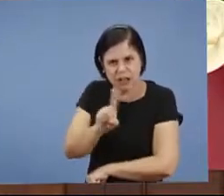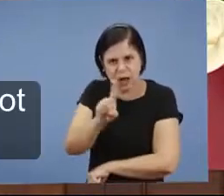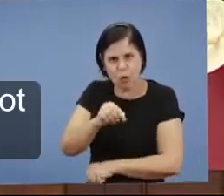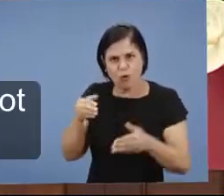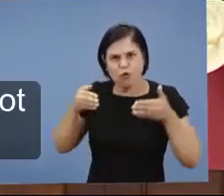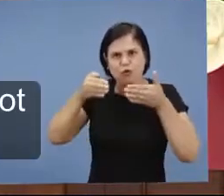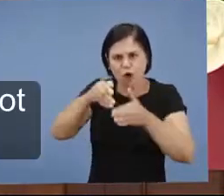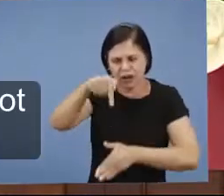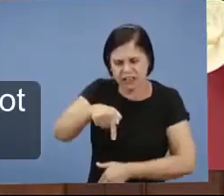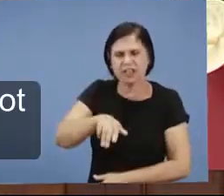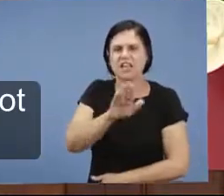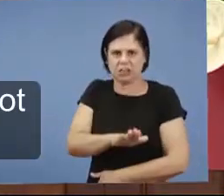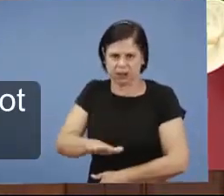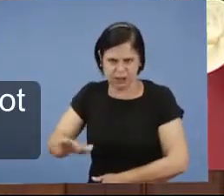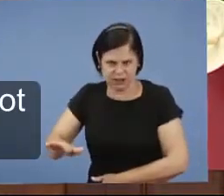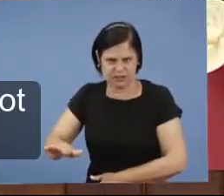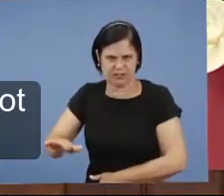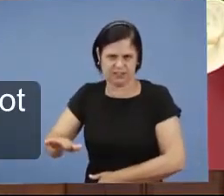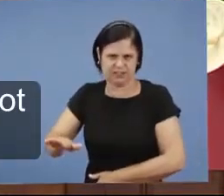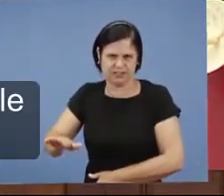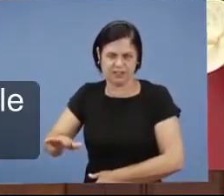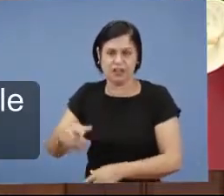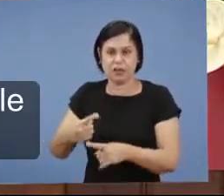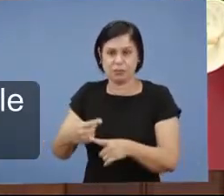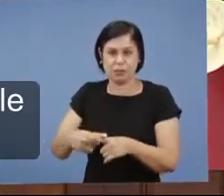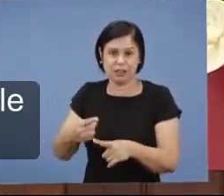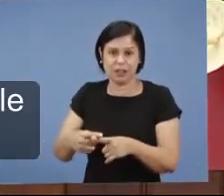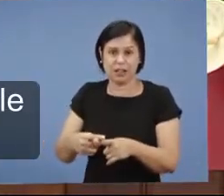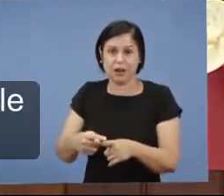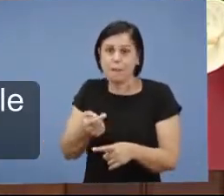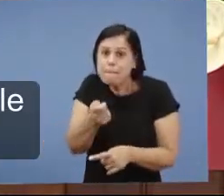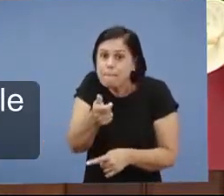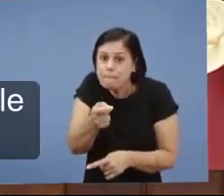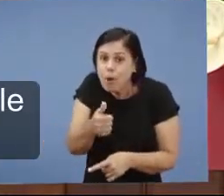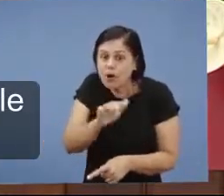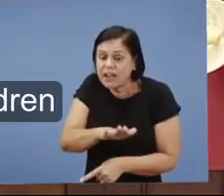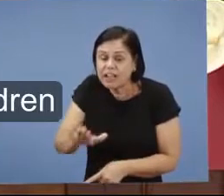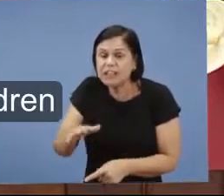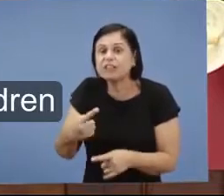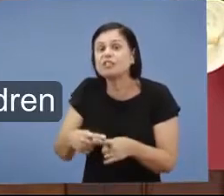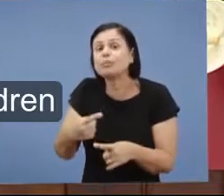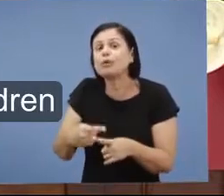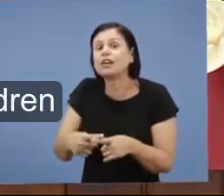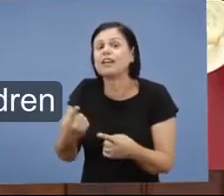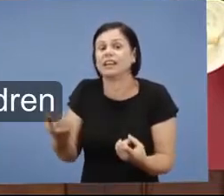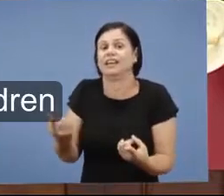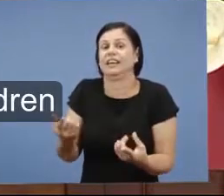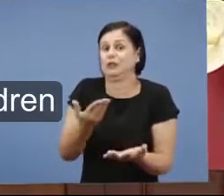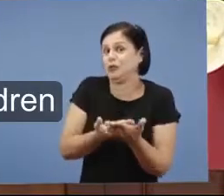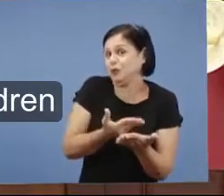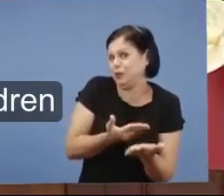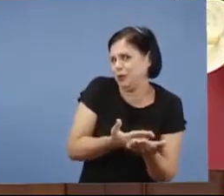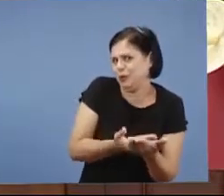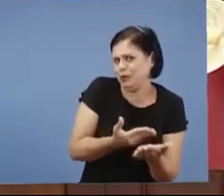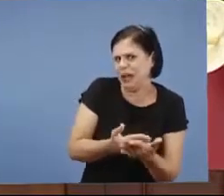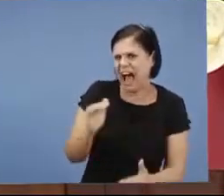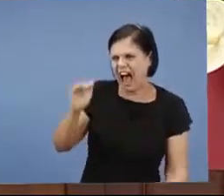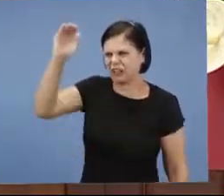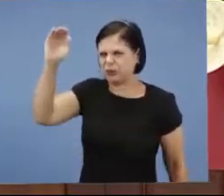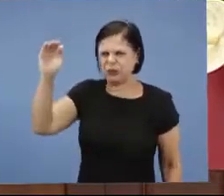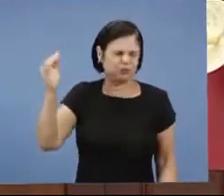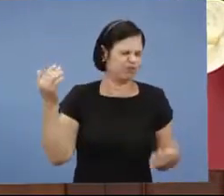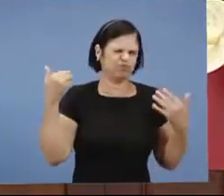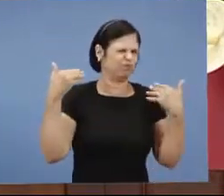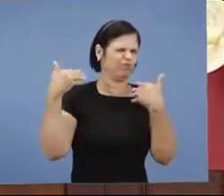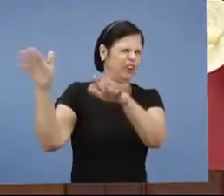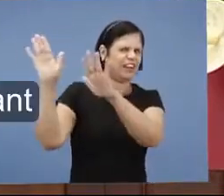Crianças. E não vem mais porque elas não estão de férias. Porque se elas tivessem férias o ano inteiro, nós íamos ter o ano inteiro só para crianças. Adulto nem aí. Por